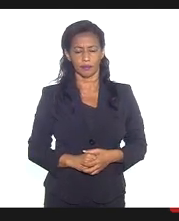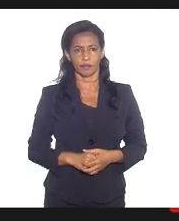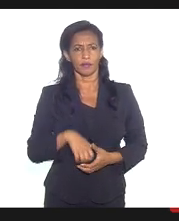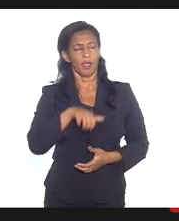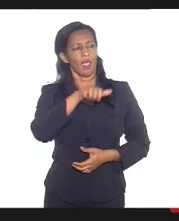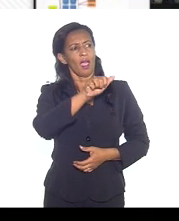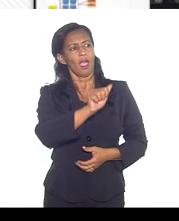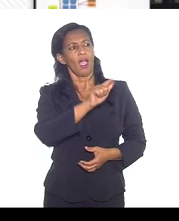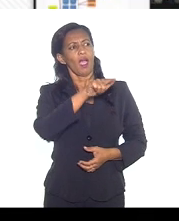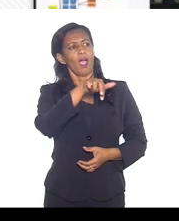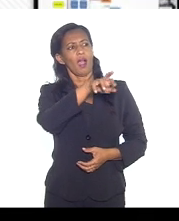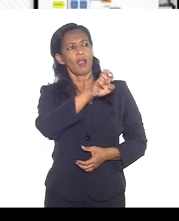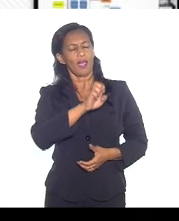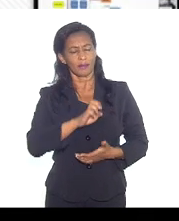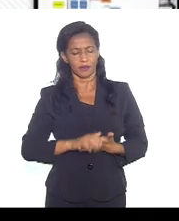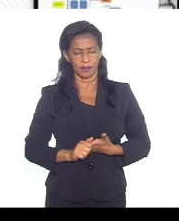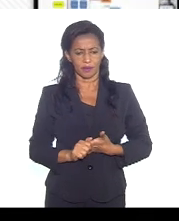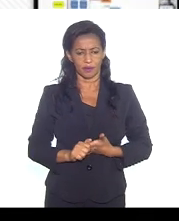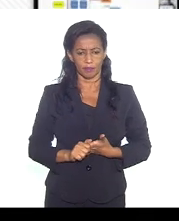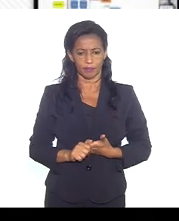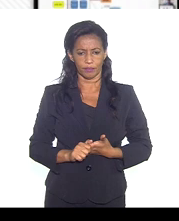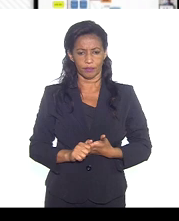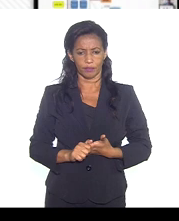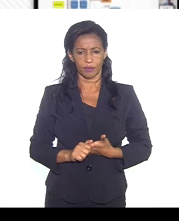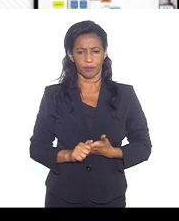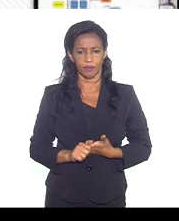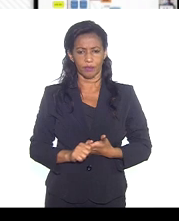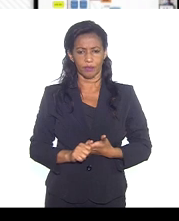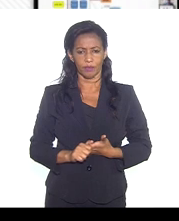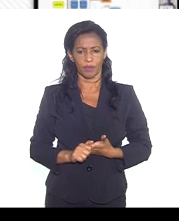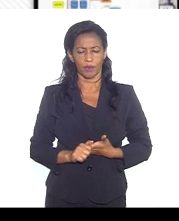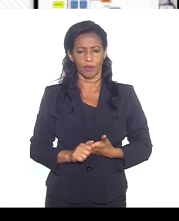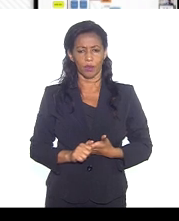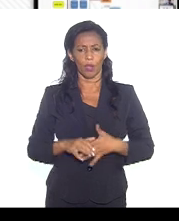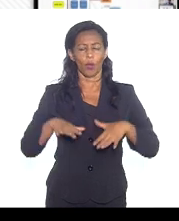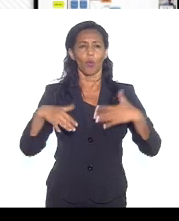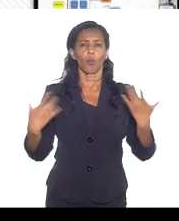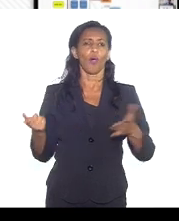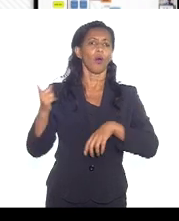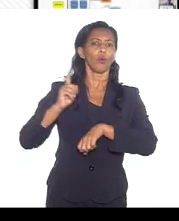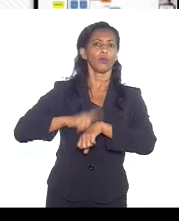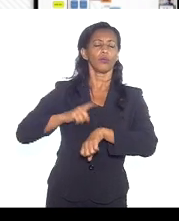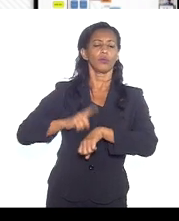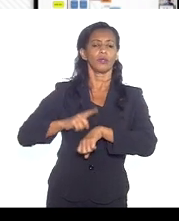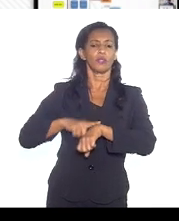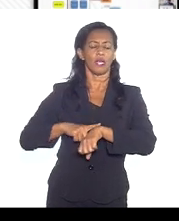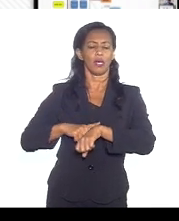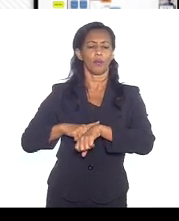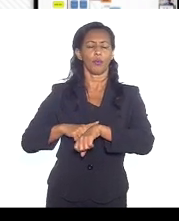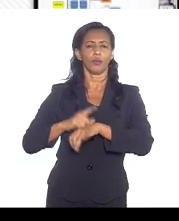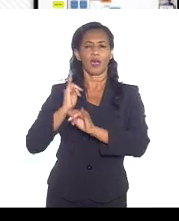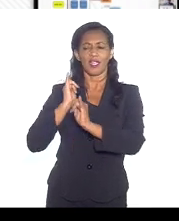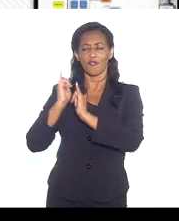Alex, qual o time entre a chegada dessa informação até a ida para o portal